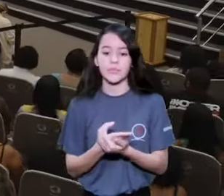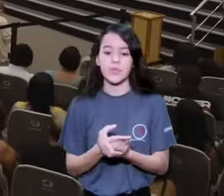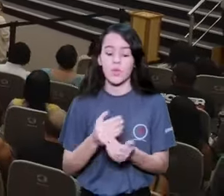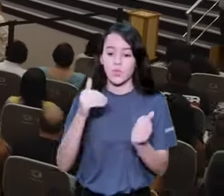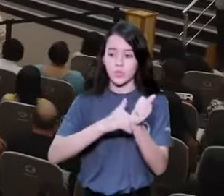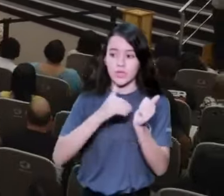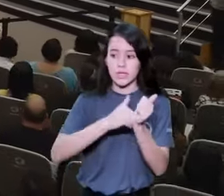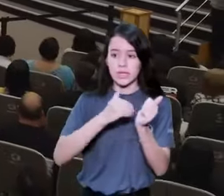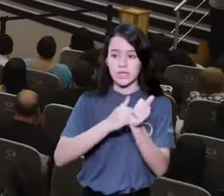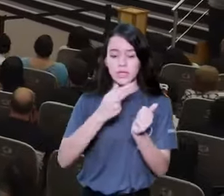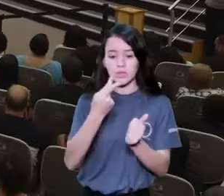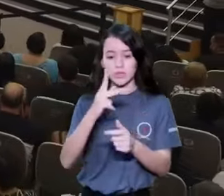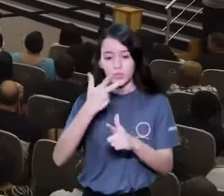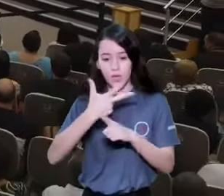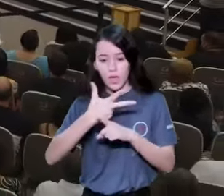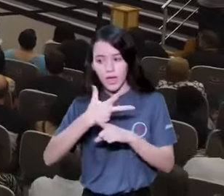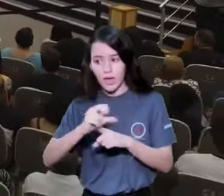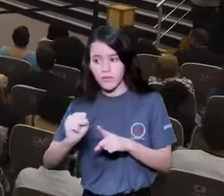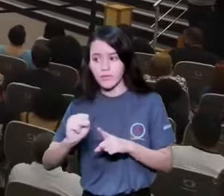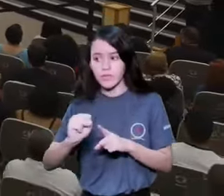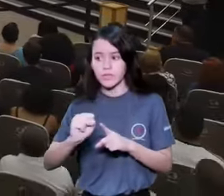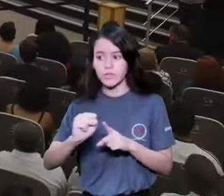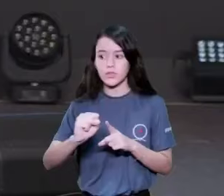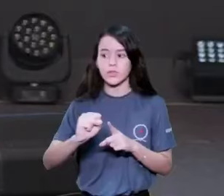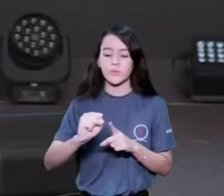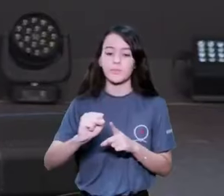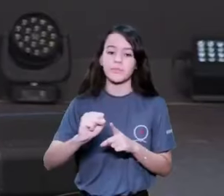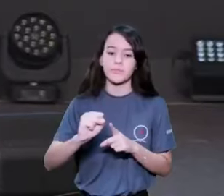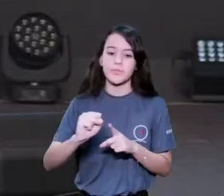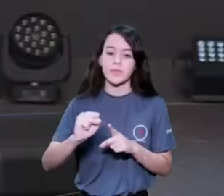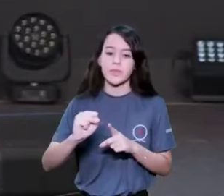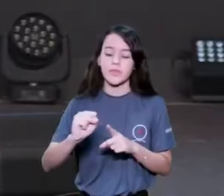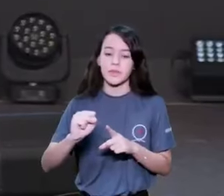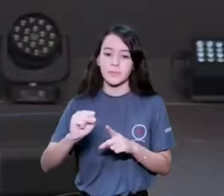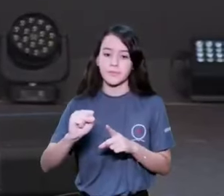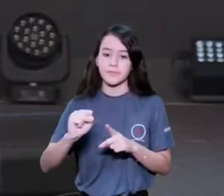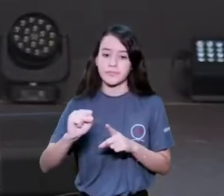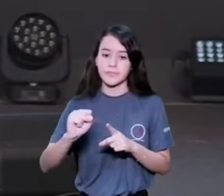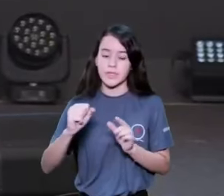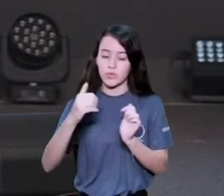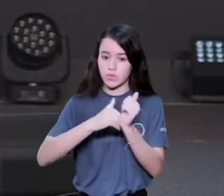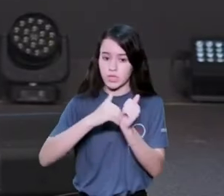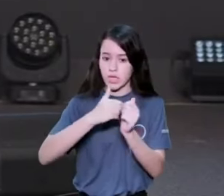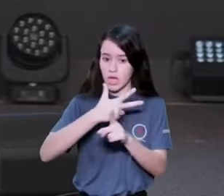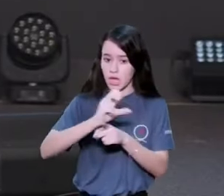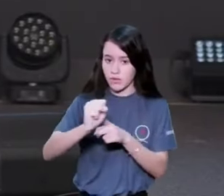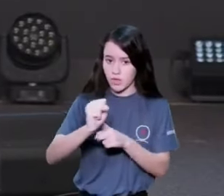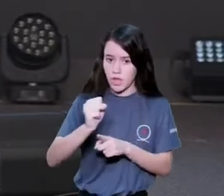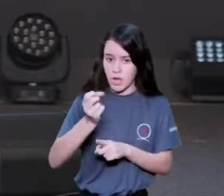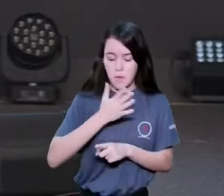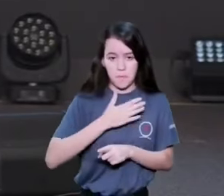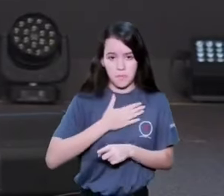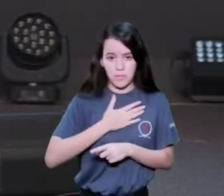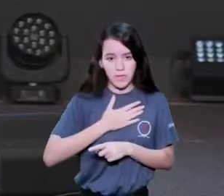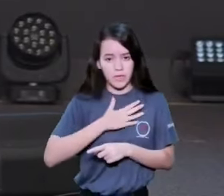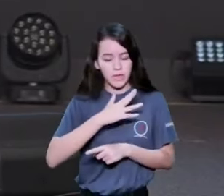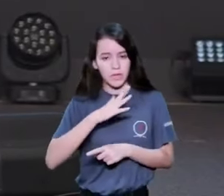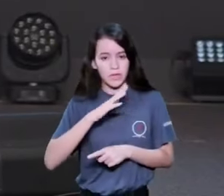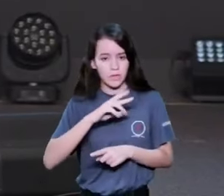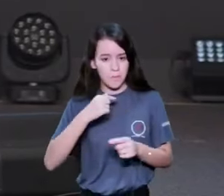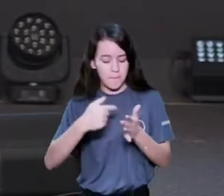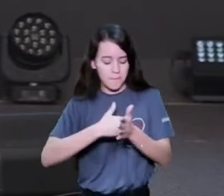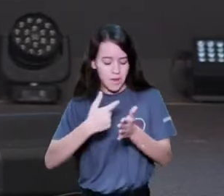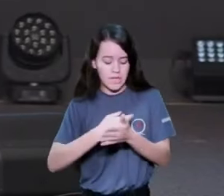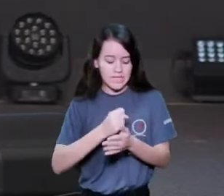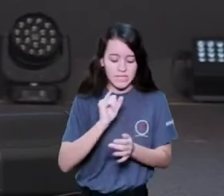segredo da tua vitória na verdade Marta não está em mim que você tava me questionando se